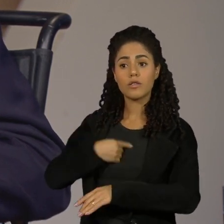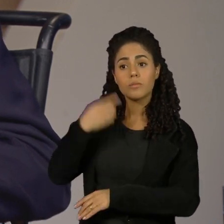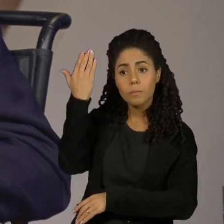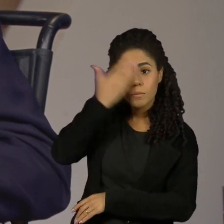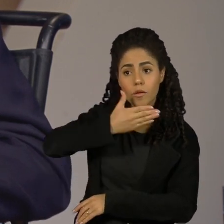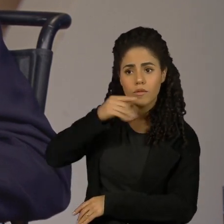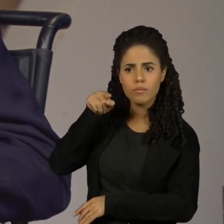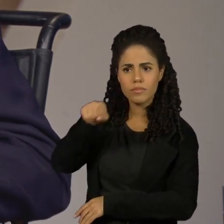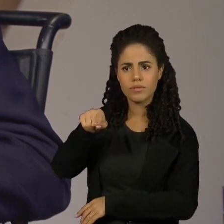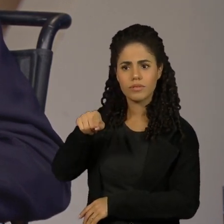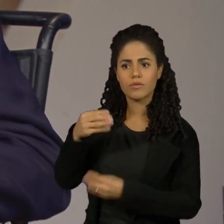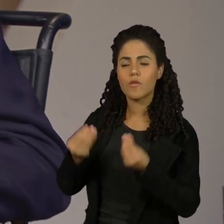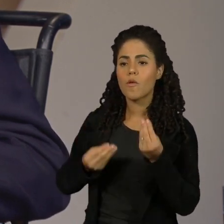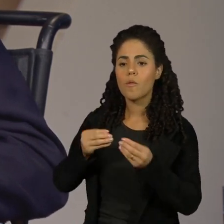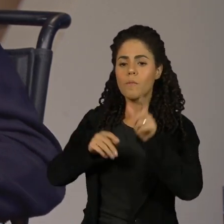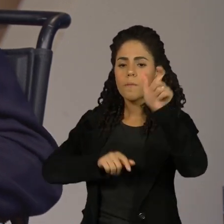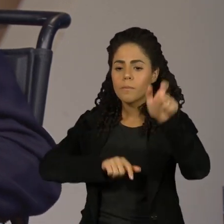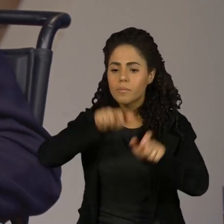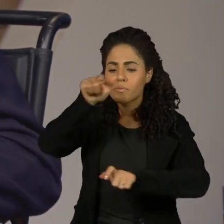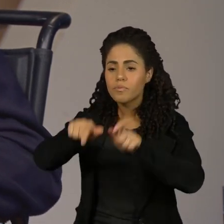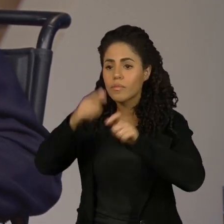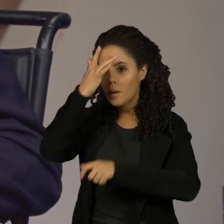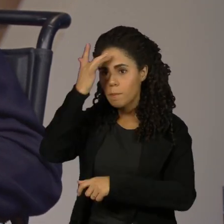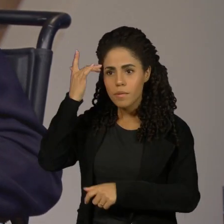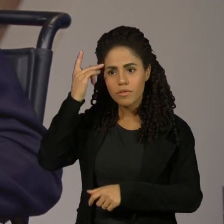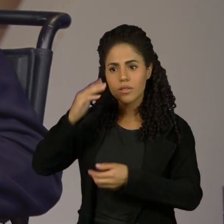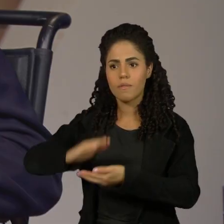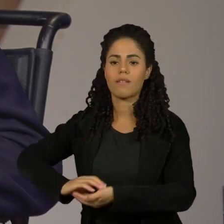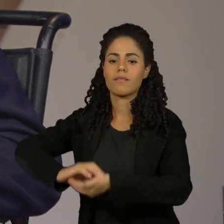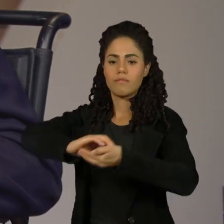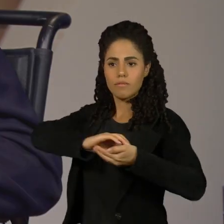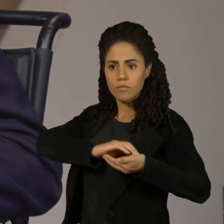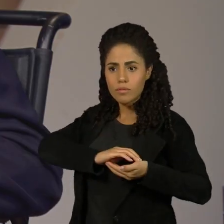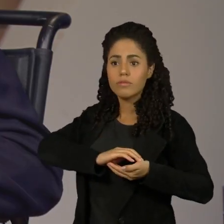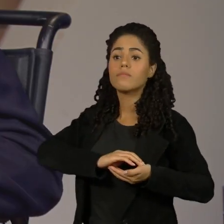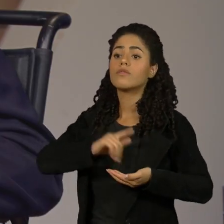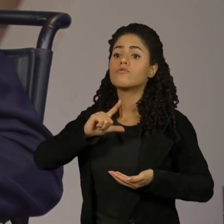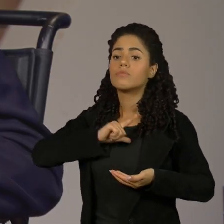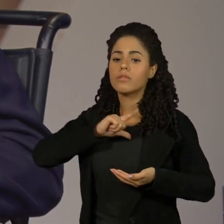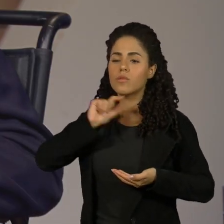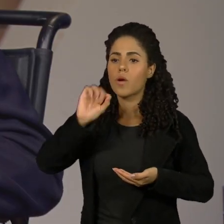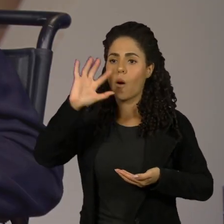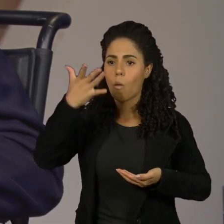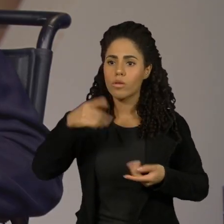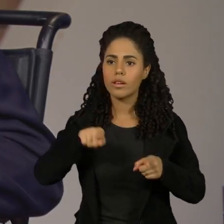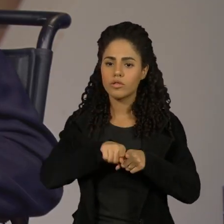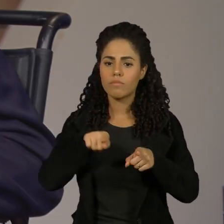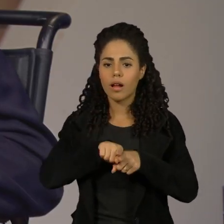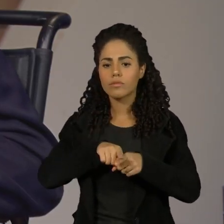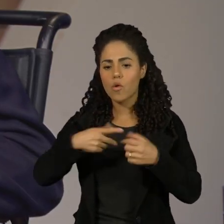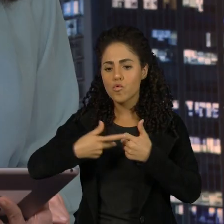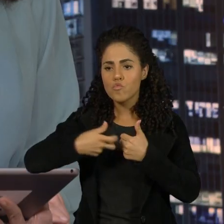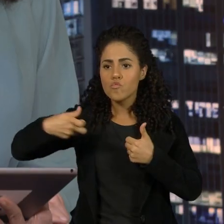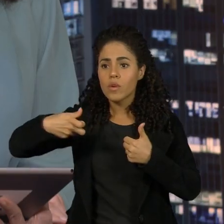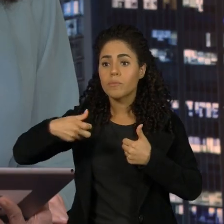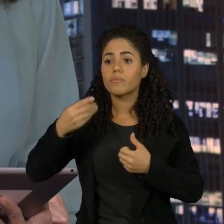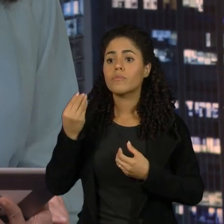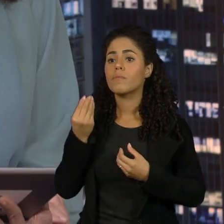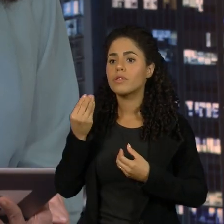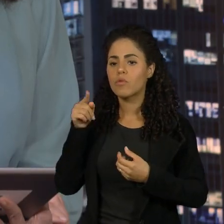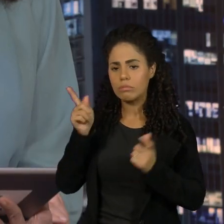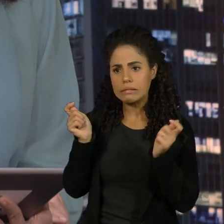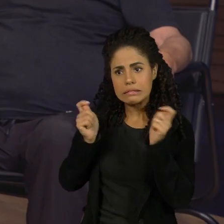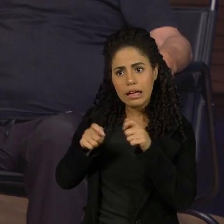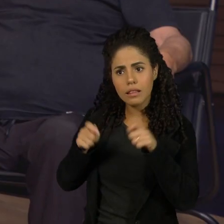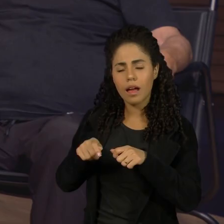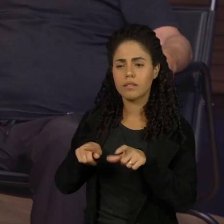conceito curando as pessoas com transplante de medula, que é uma coisa que não foi feita para curar as pessoas, mas teve esse